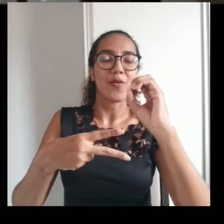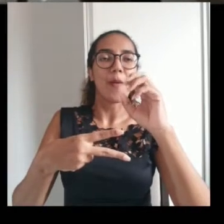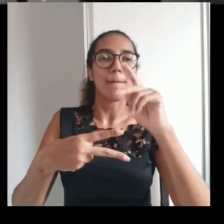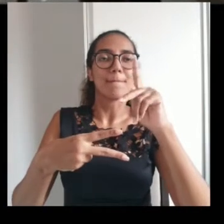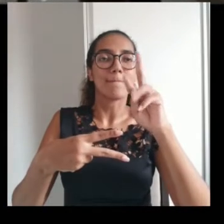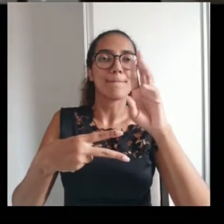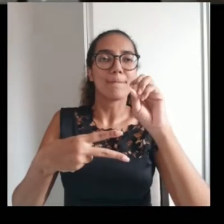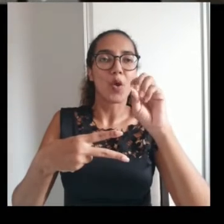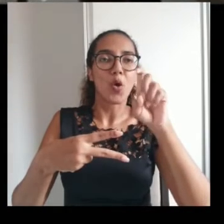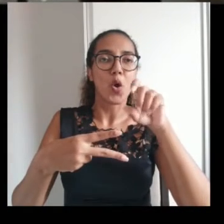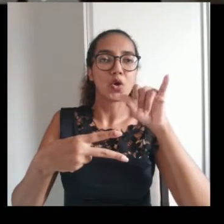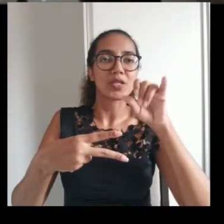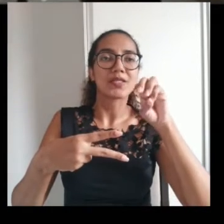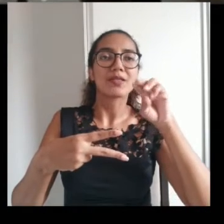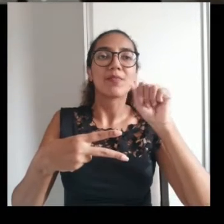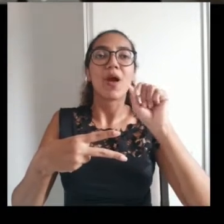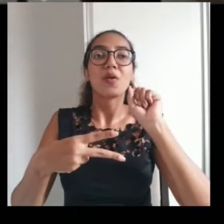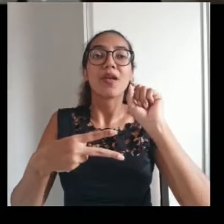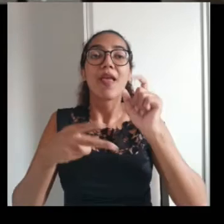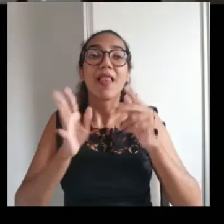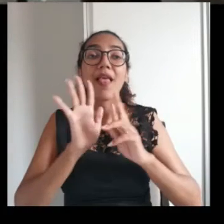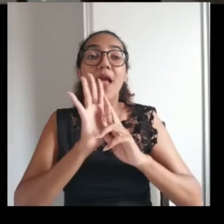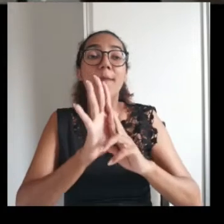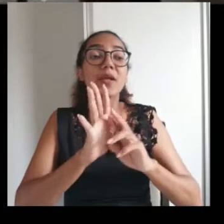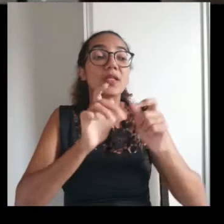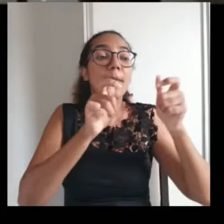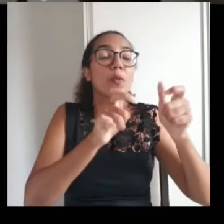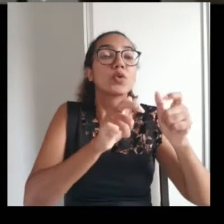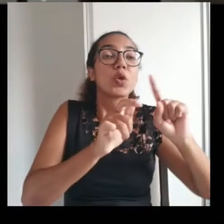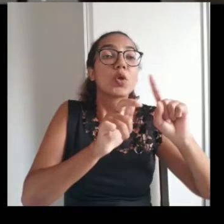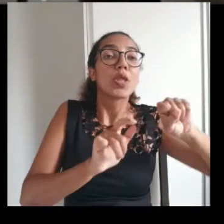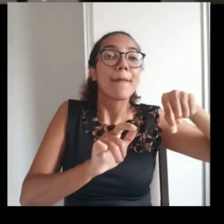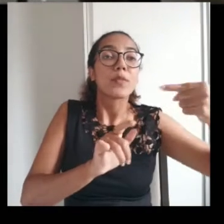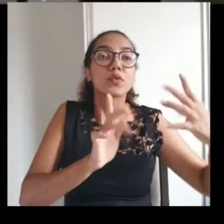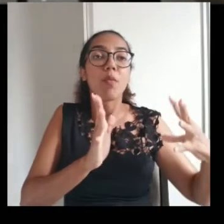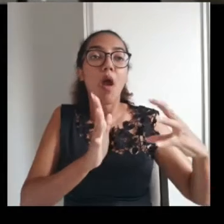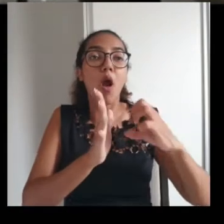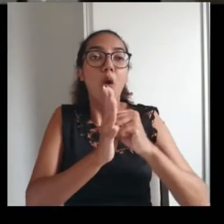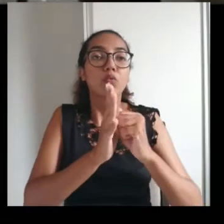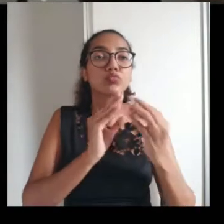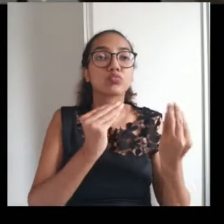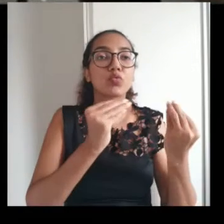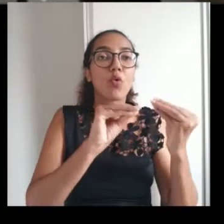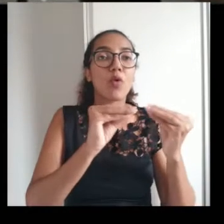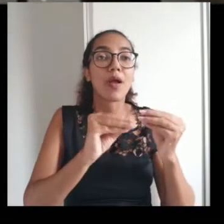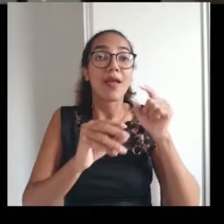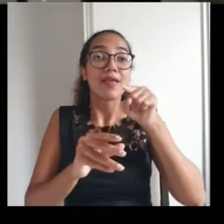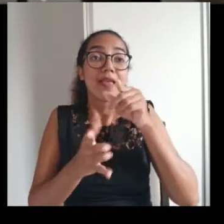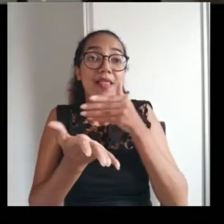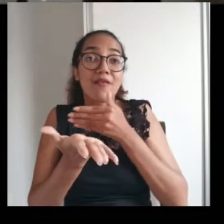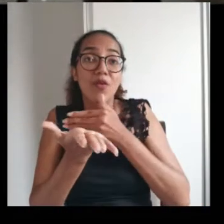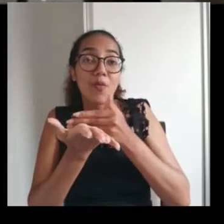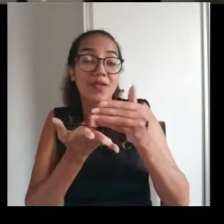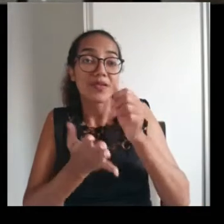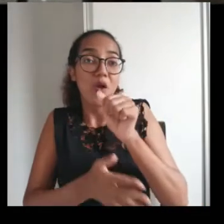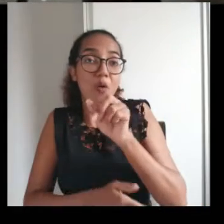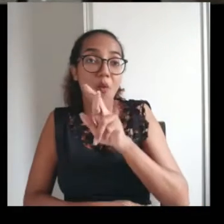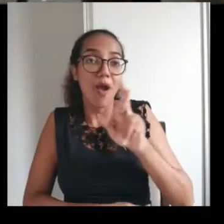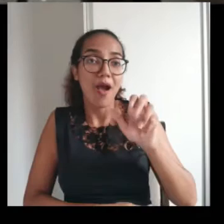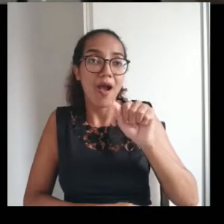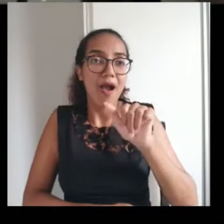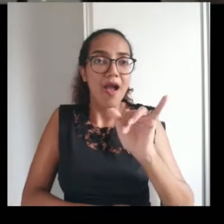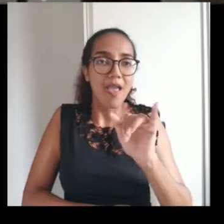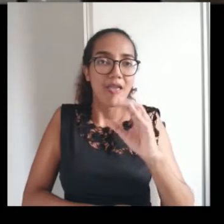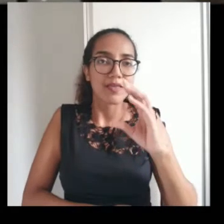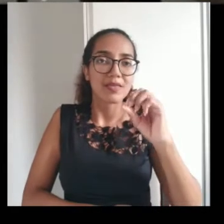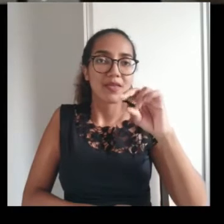representa a posição da próxima conta a ser inserida. E ele vai inicializar um array de contas, cujo nome do atributo é